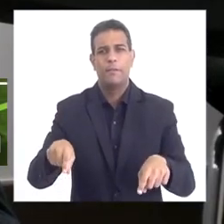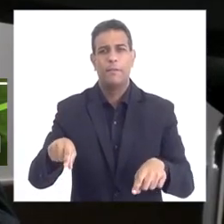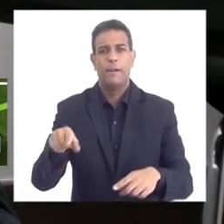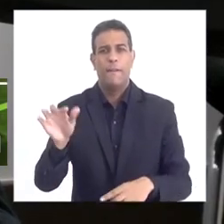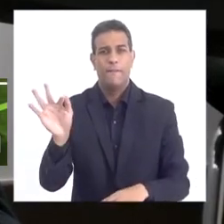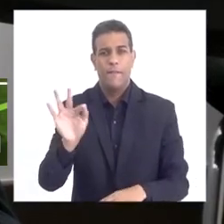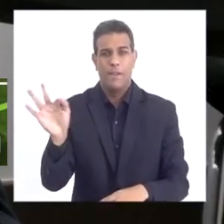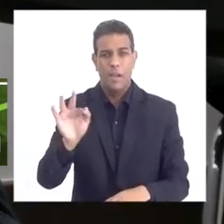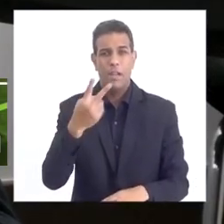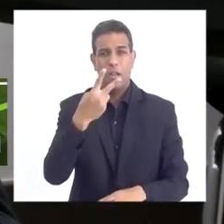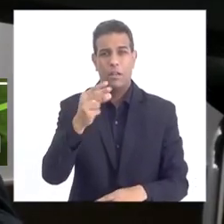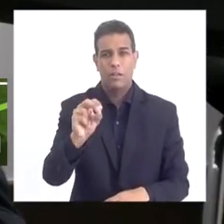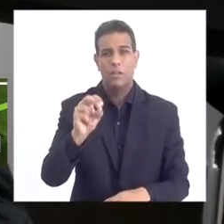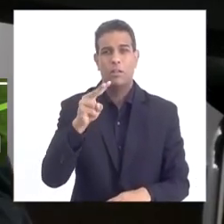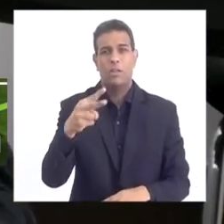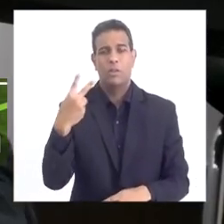22,